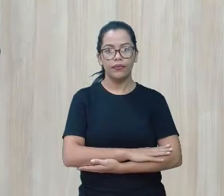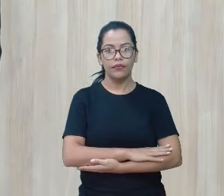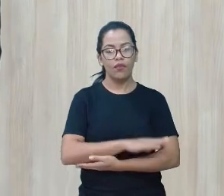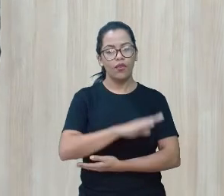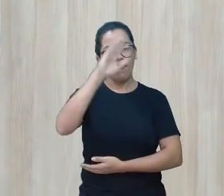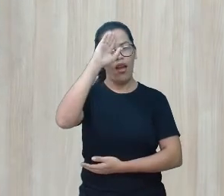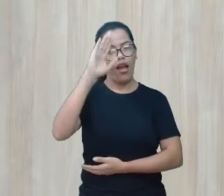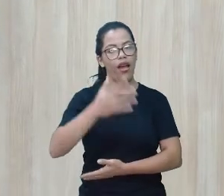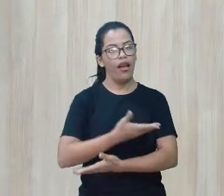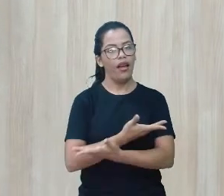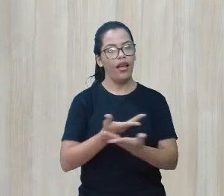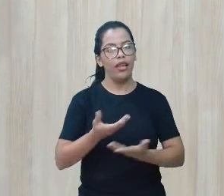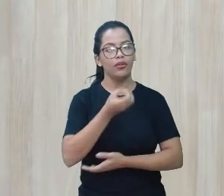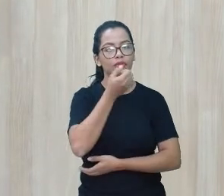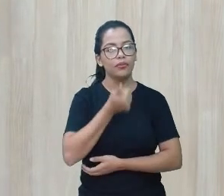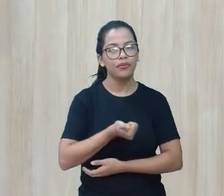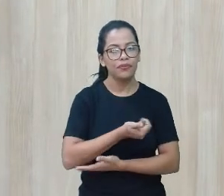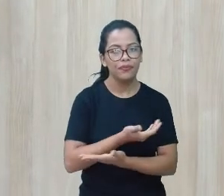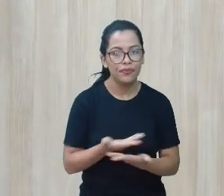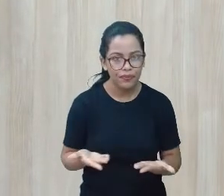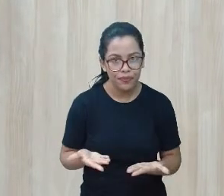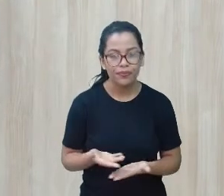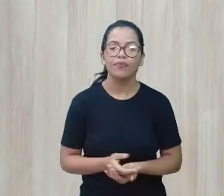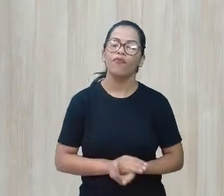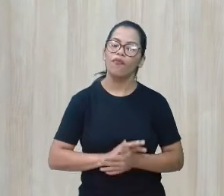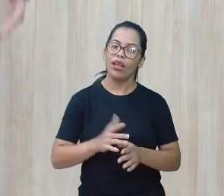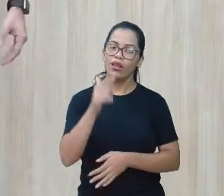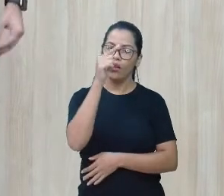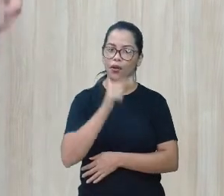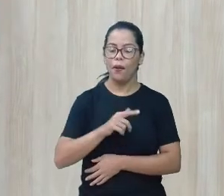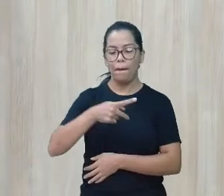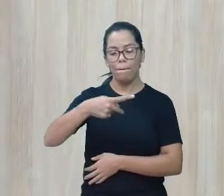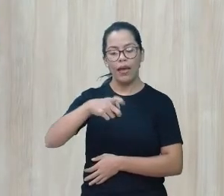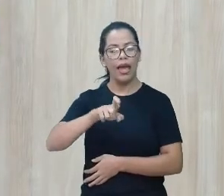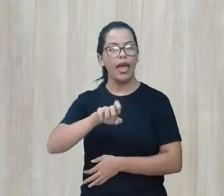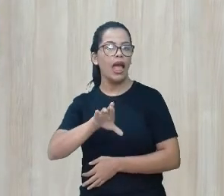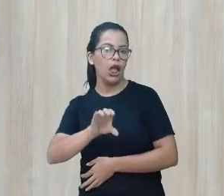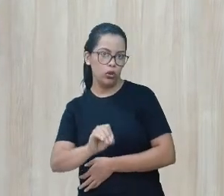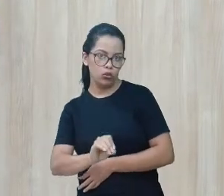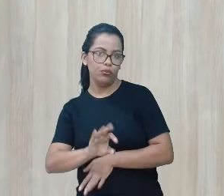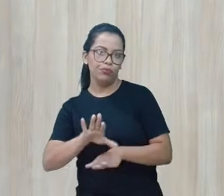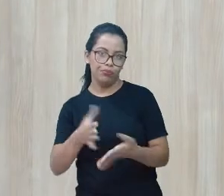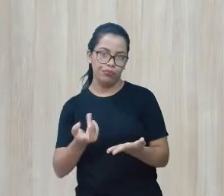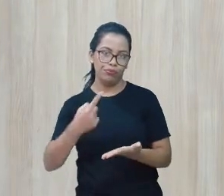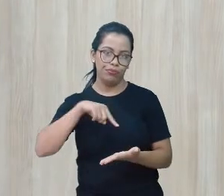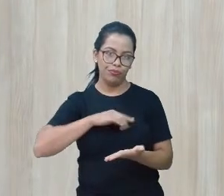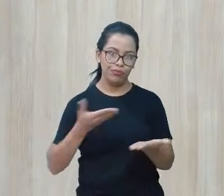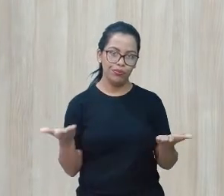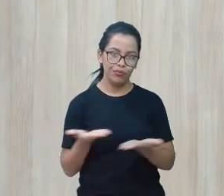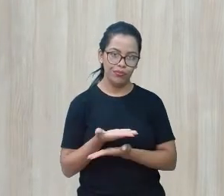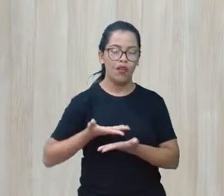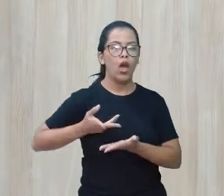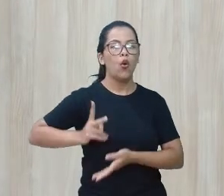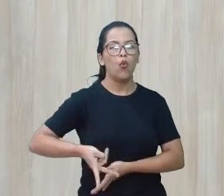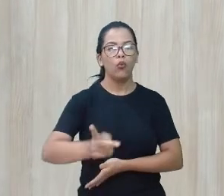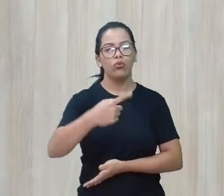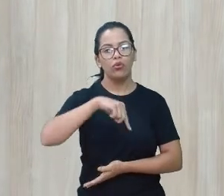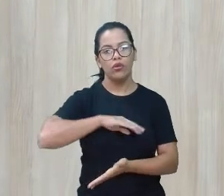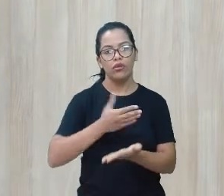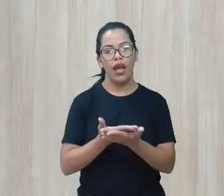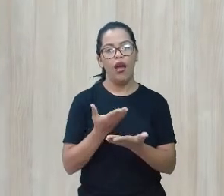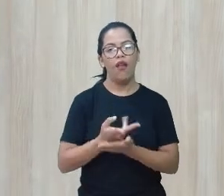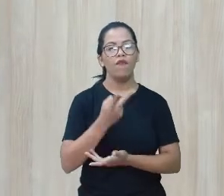Fala galerinha, tudo bem com vocês? Me chamo Pedro Vitor e hoje nós vamos continuar a nossa aula falando